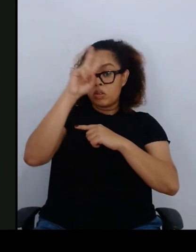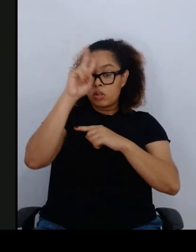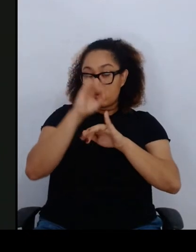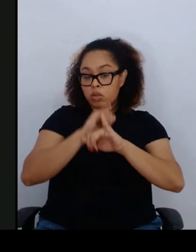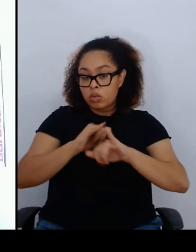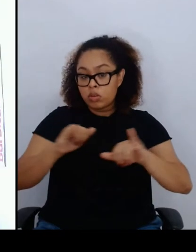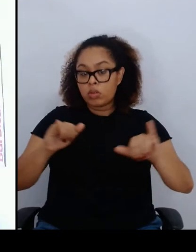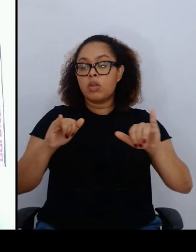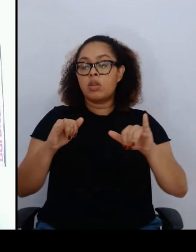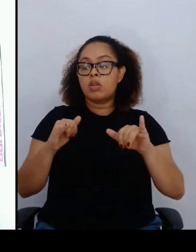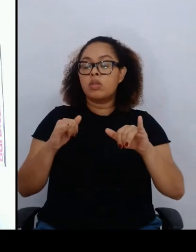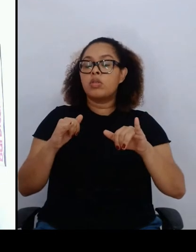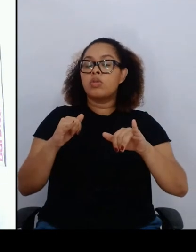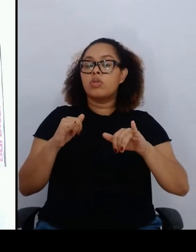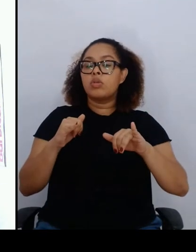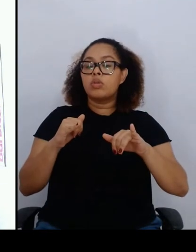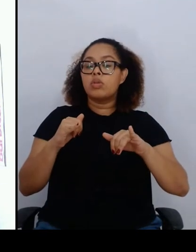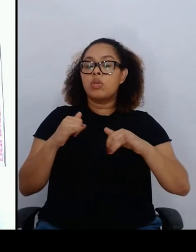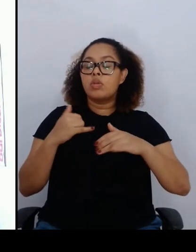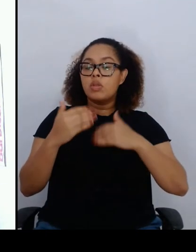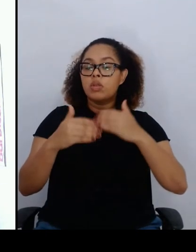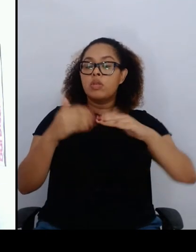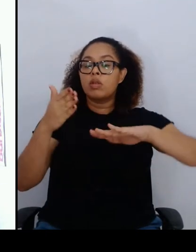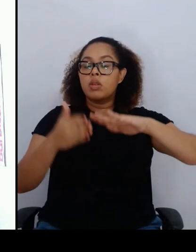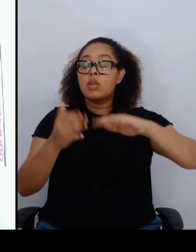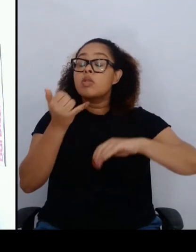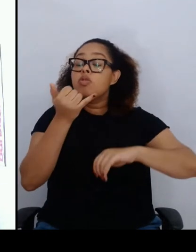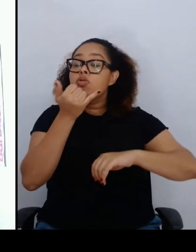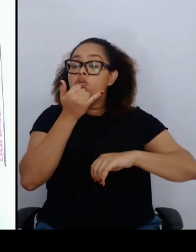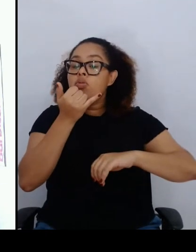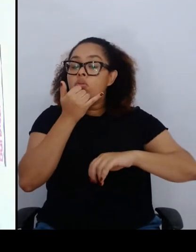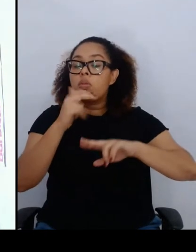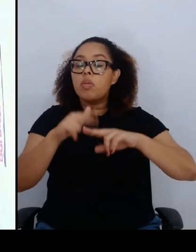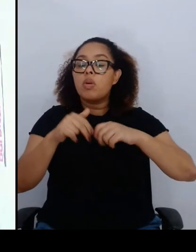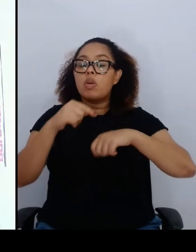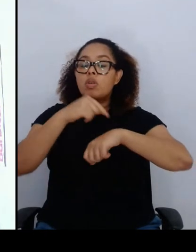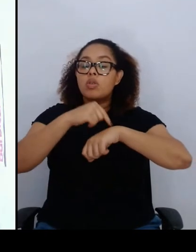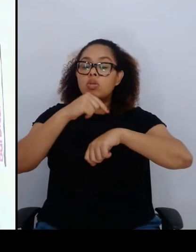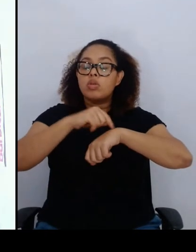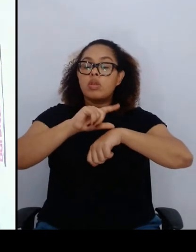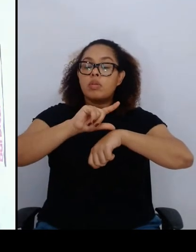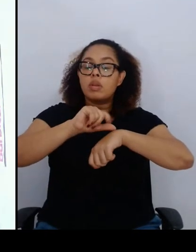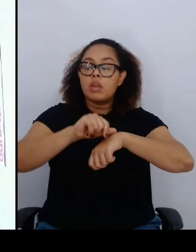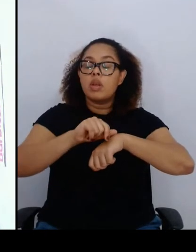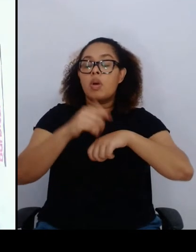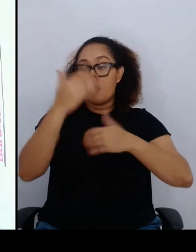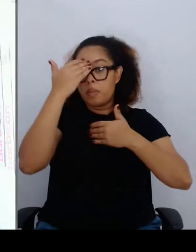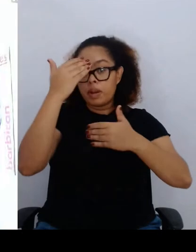contemporâneos Olha eu peço desculpas que eu me acedino tempo muito obrigado por sua atenção